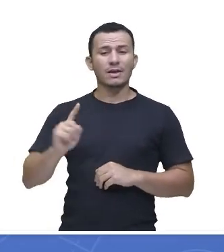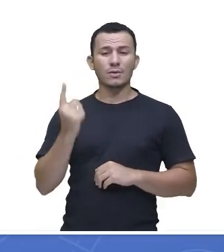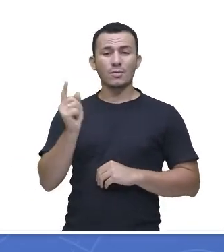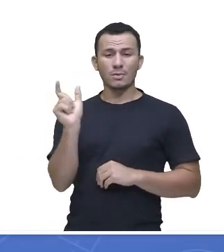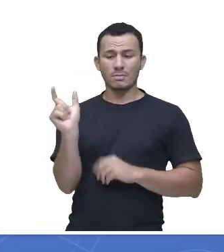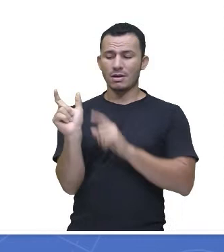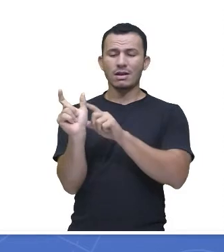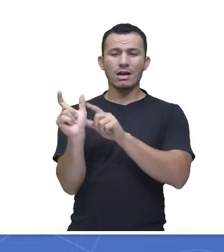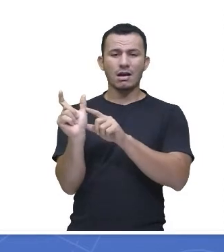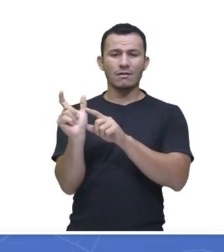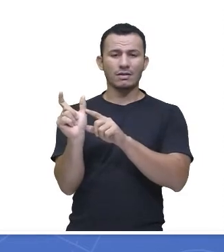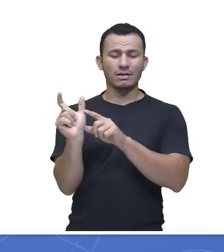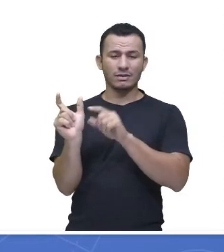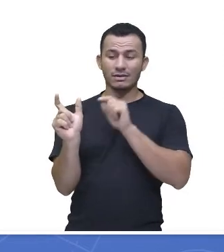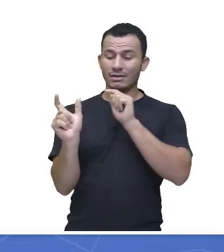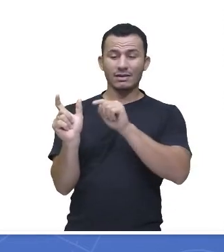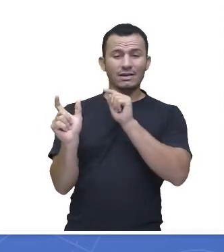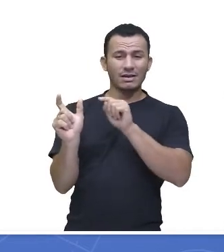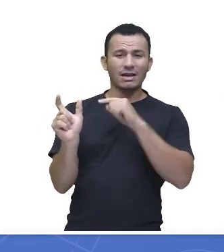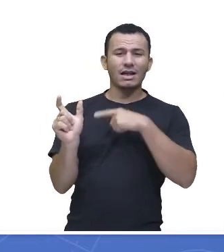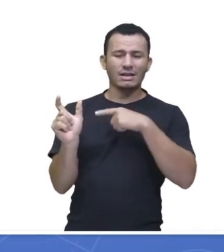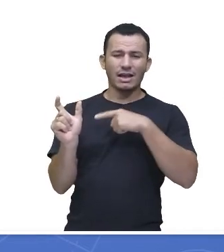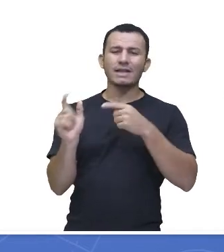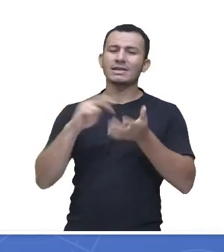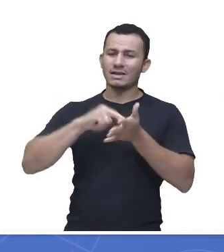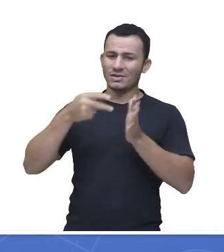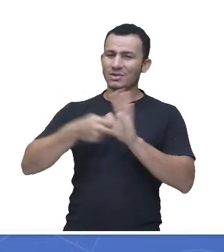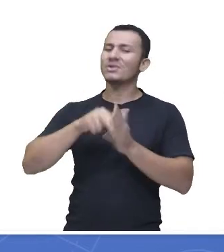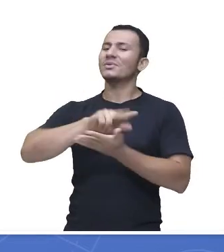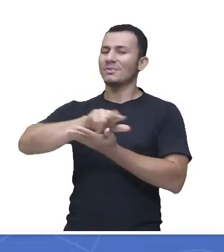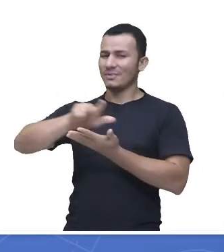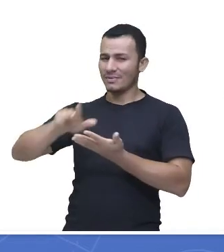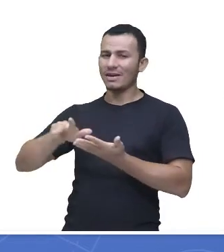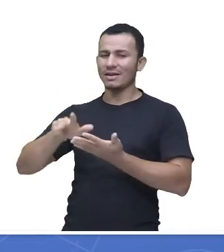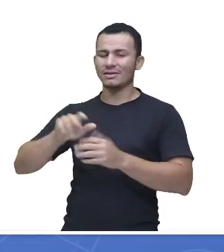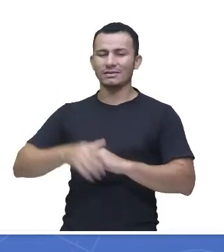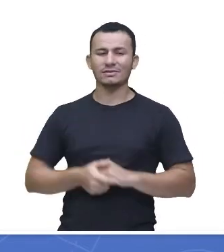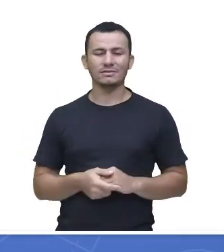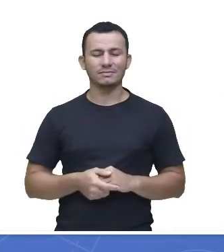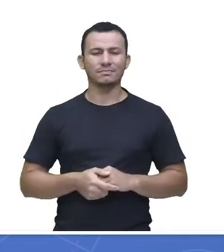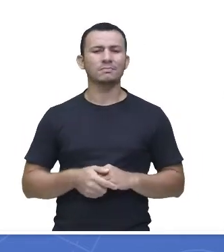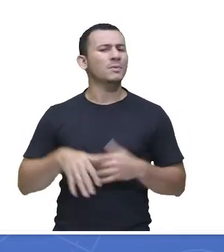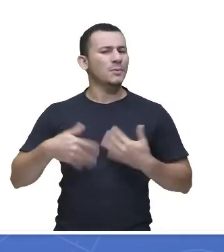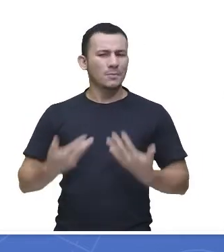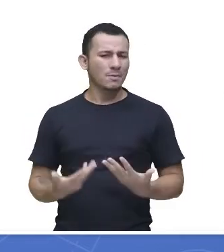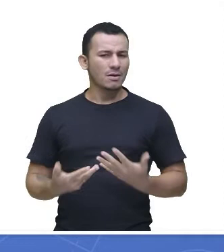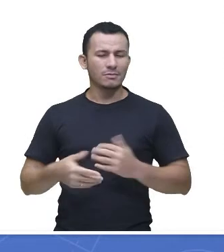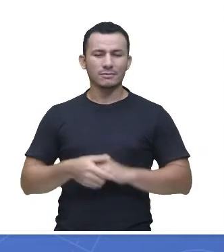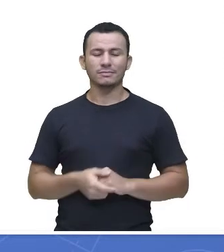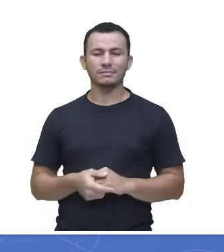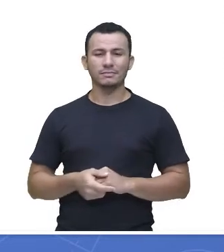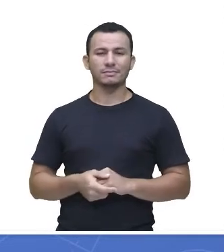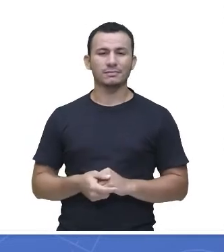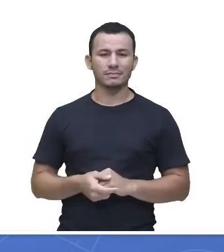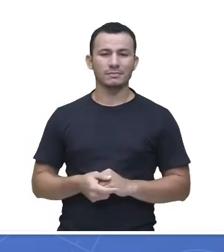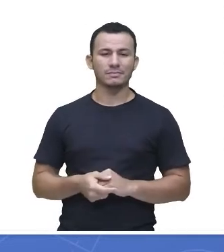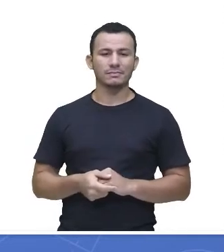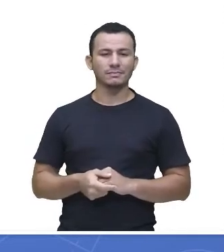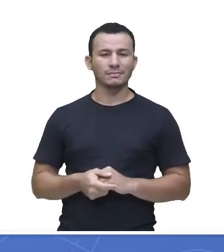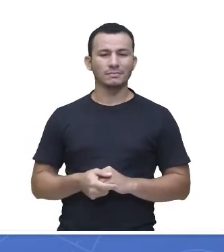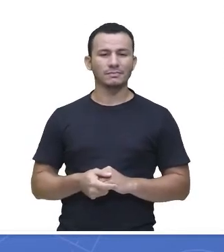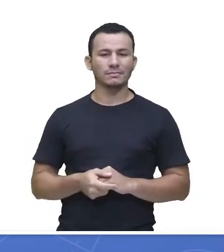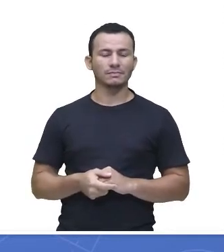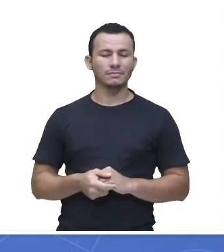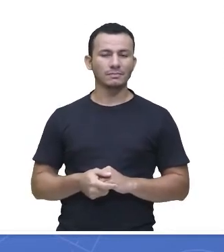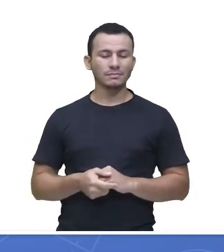está permitindo mais de um sentido. Vamos analisar então as alternativas. Vamos lá para as alternativas.